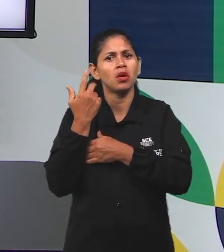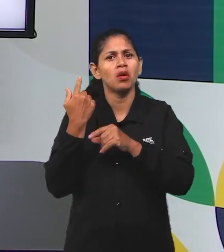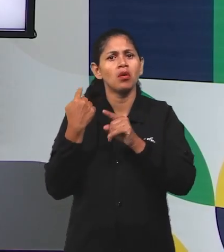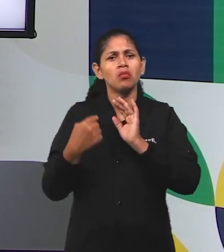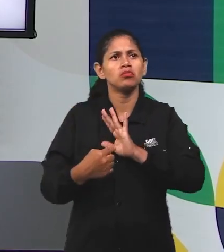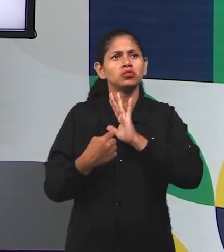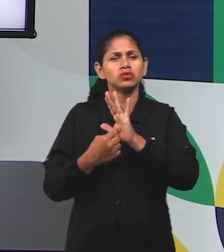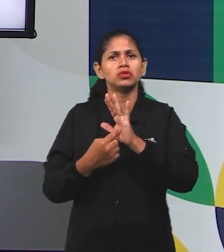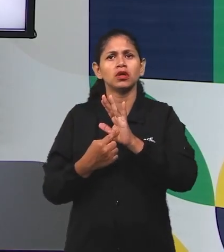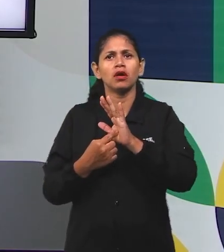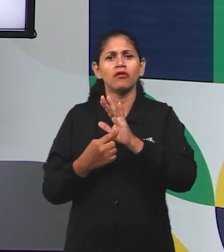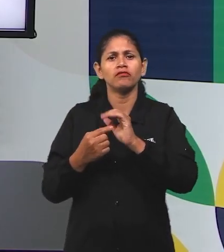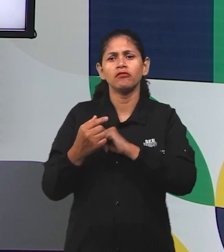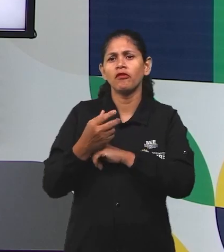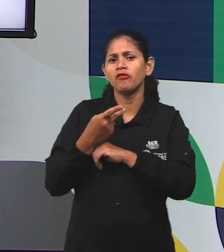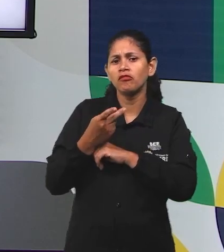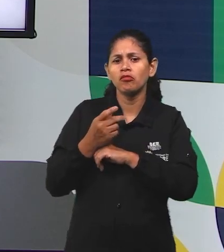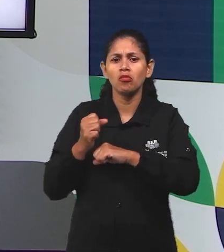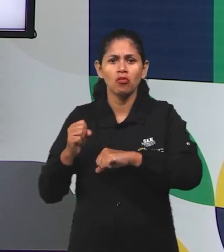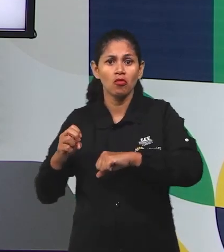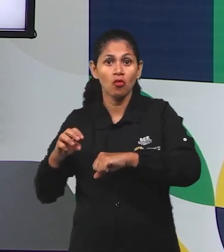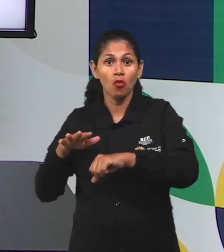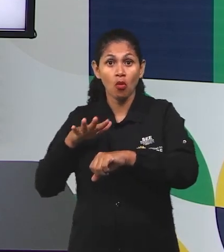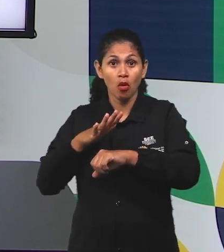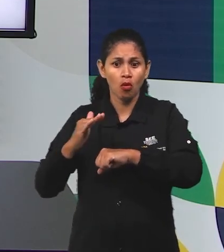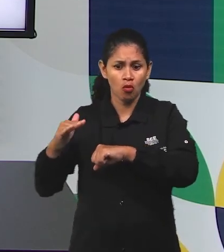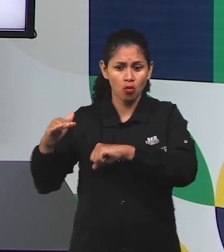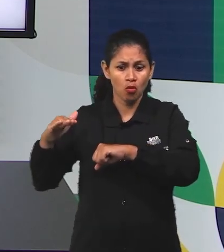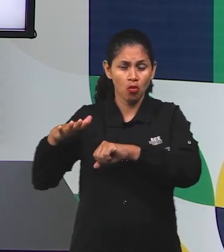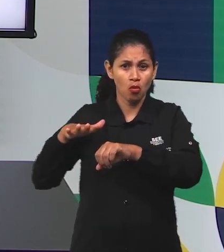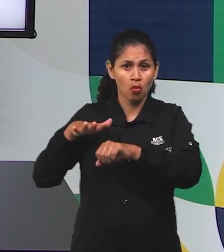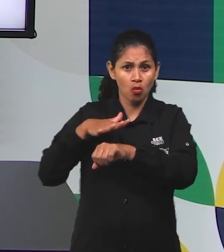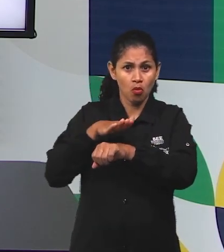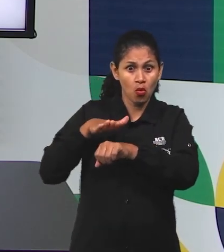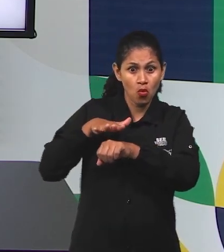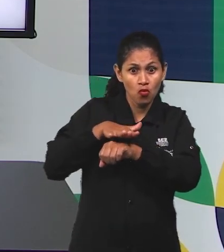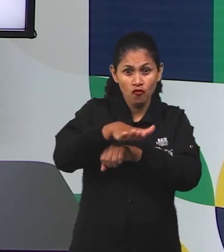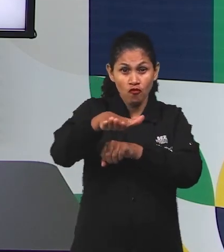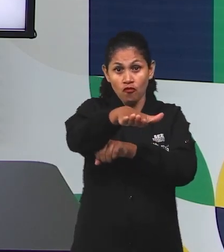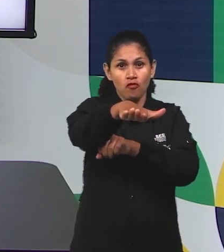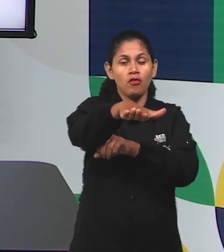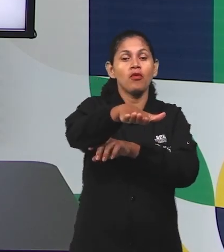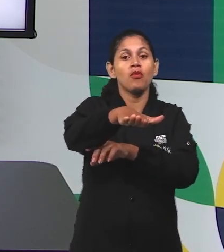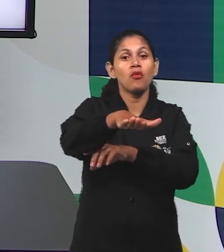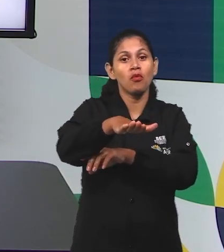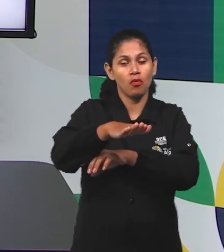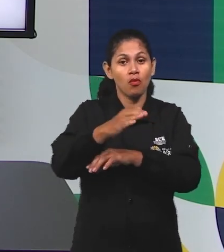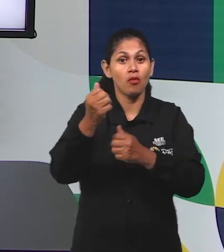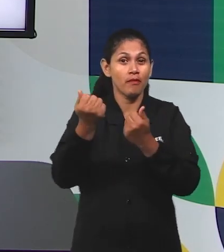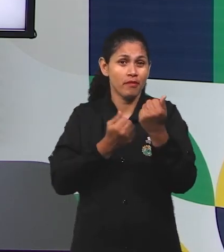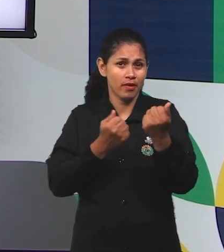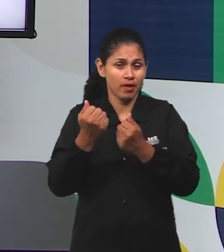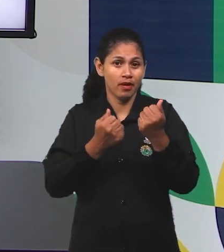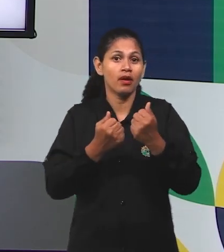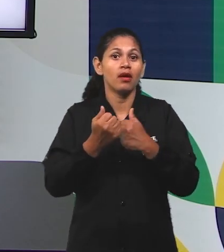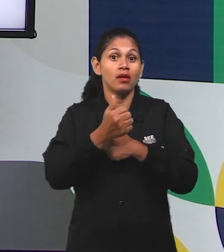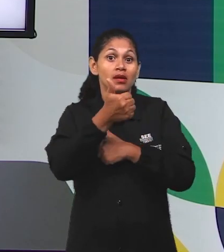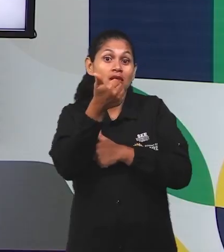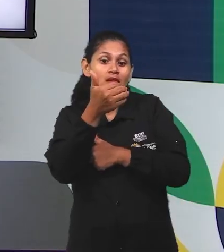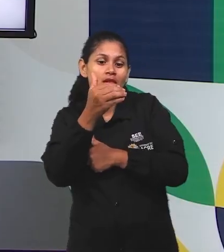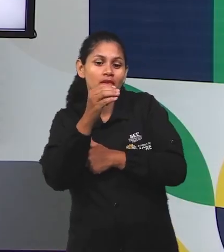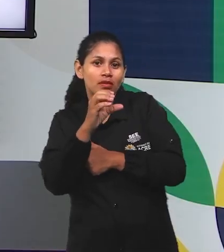100 km por hora. Porque a velocidade ela pode estar em unidades diferentes. Vai depender